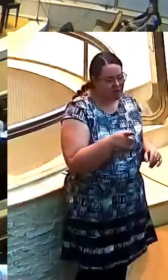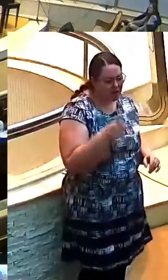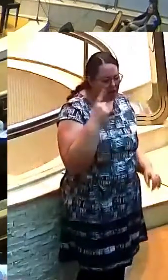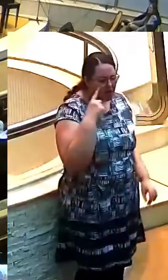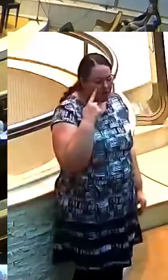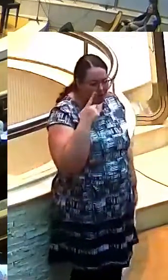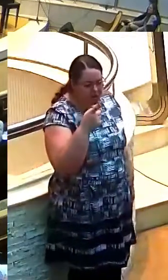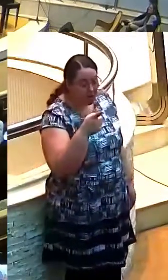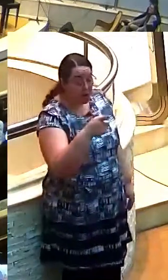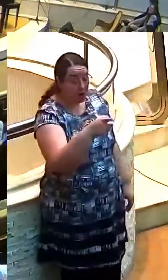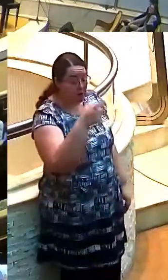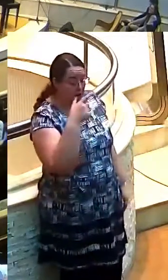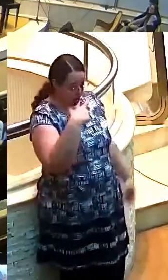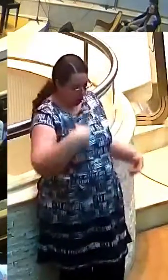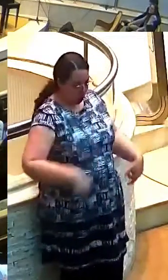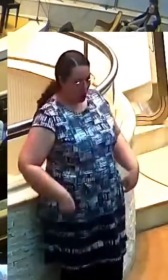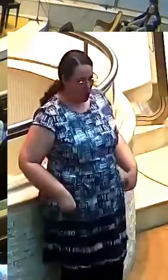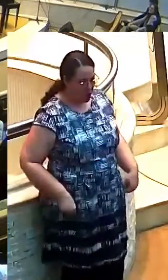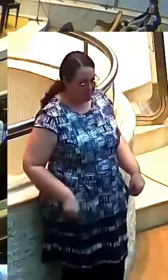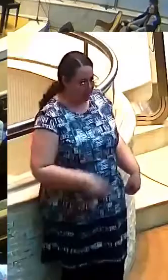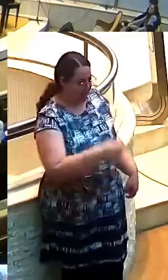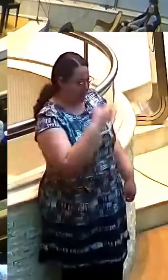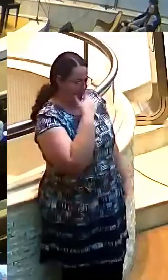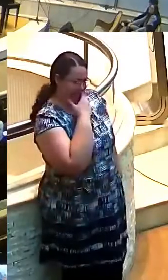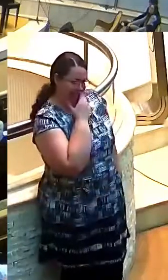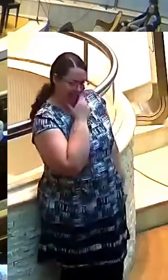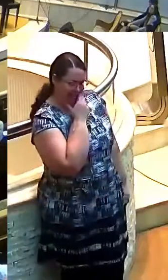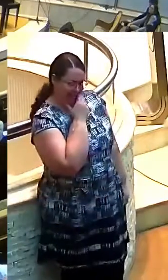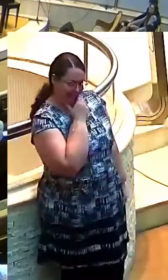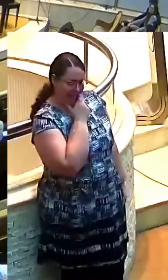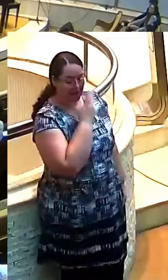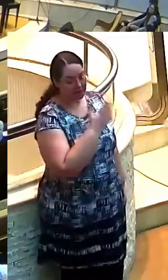como, ele faz, certinho, não nesse sentido,